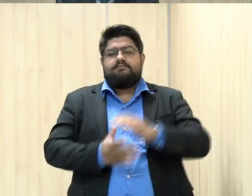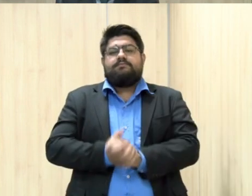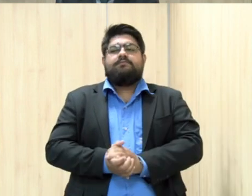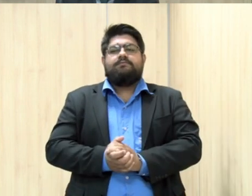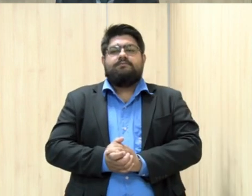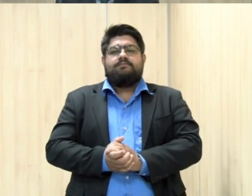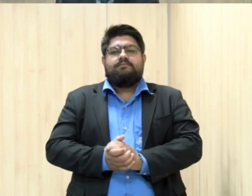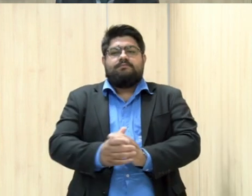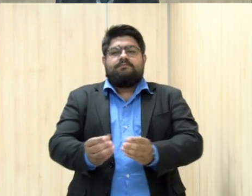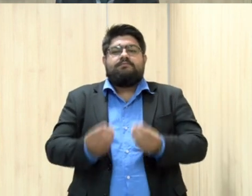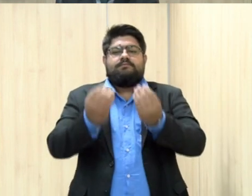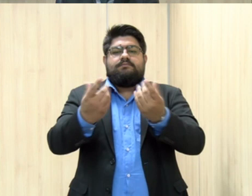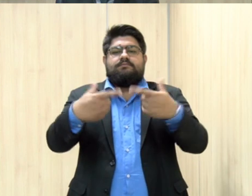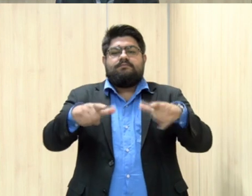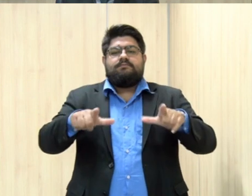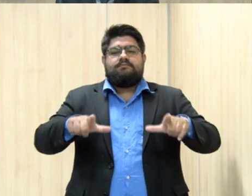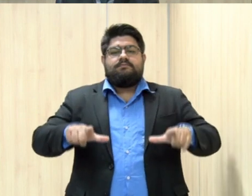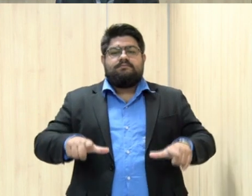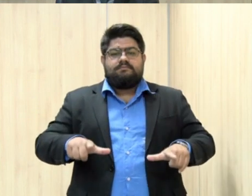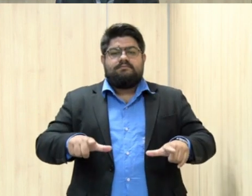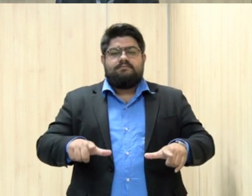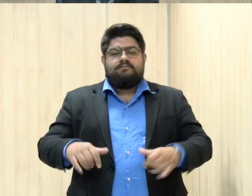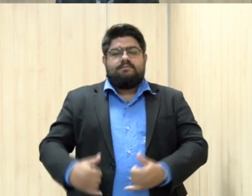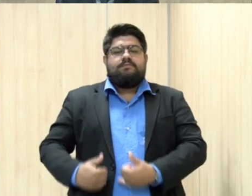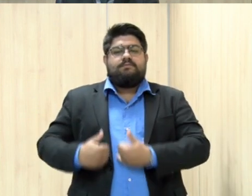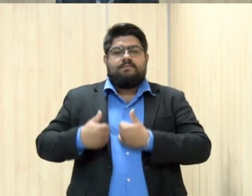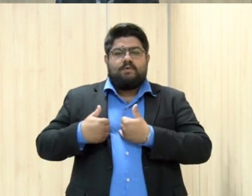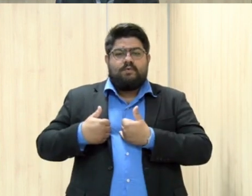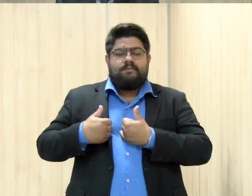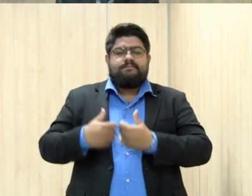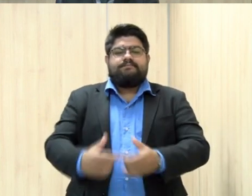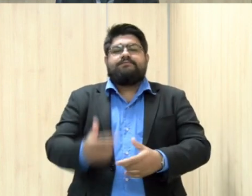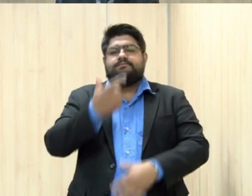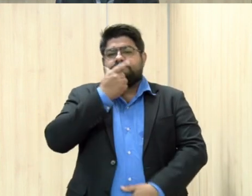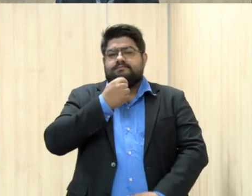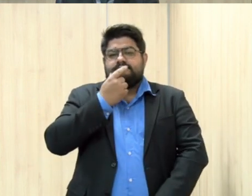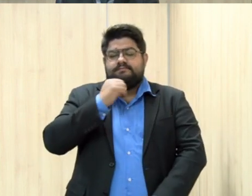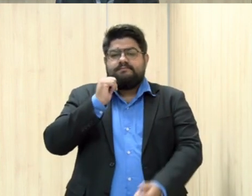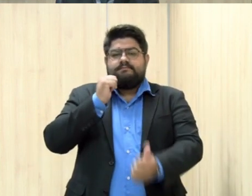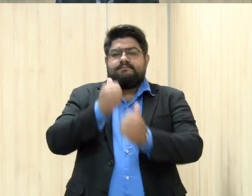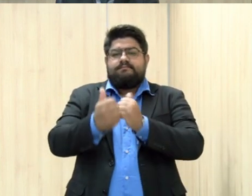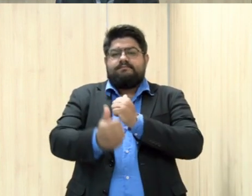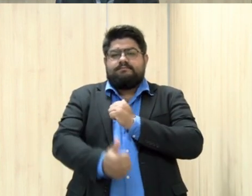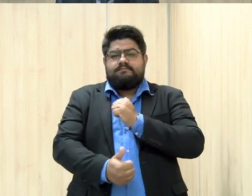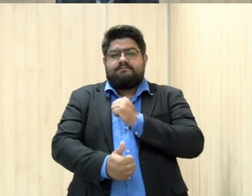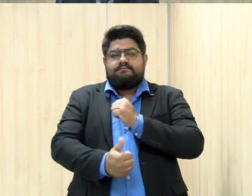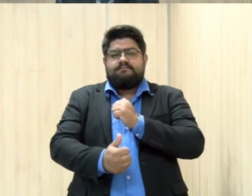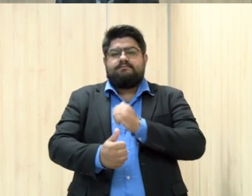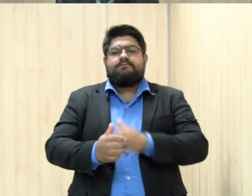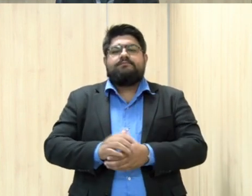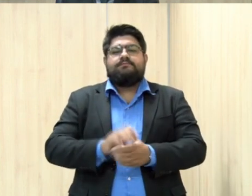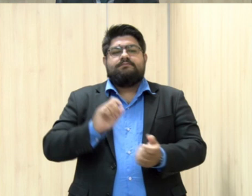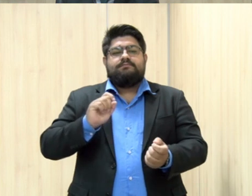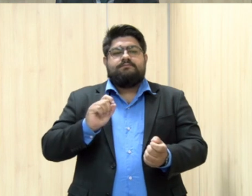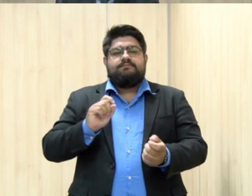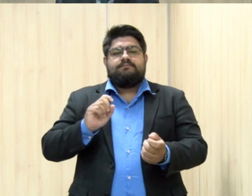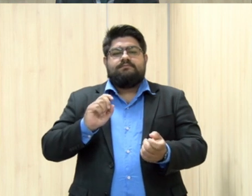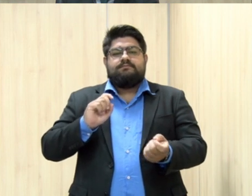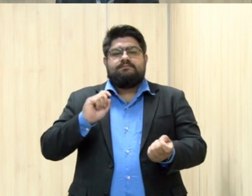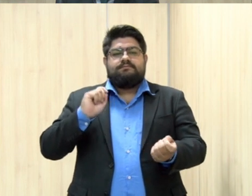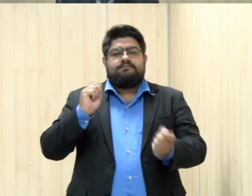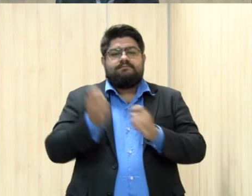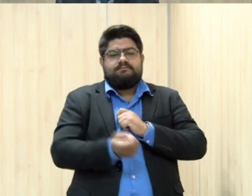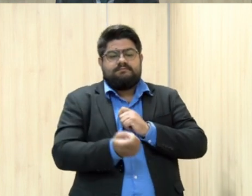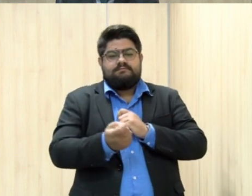concede o título norífico de honra ao mérito ao esportista Gil de jiu-jitsu Ângelo